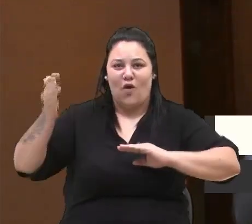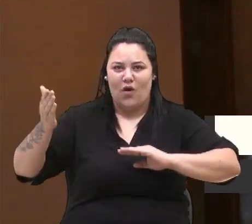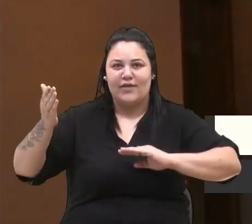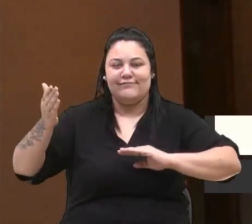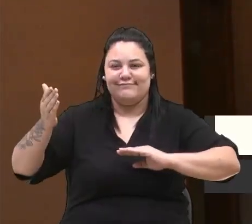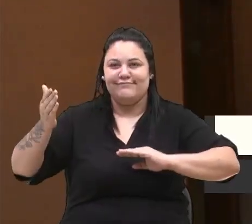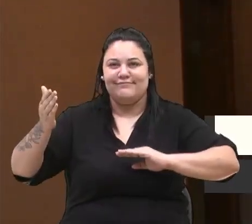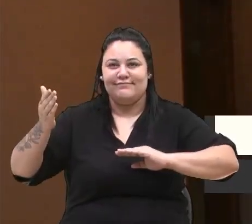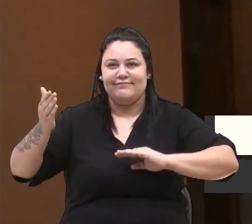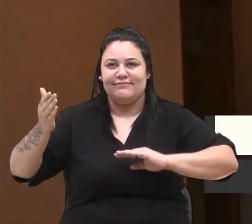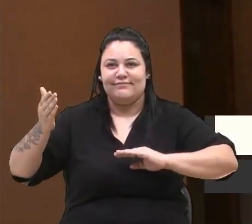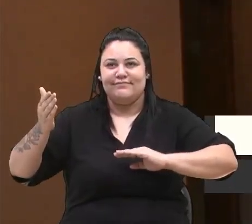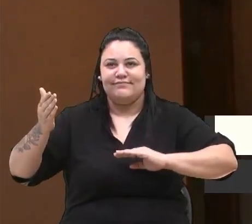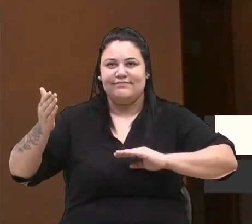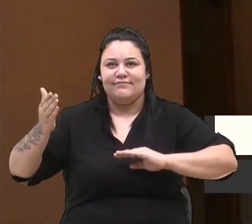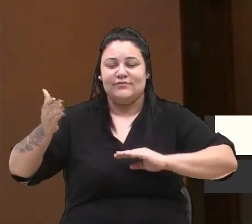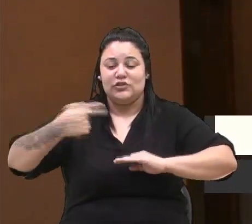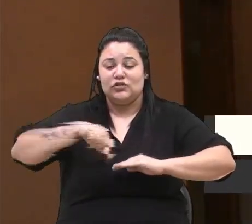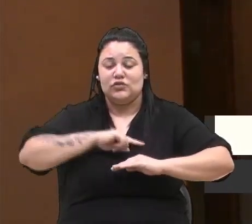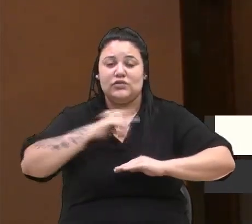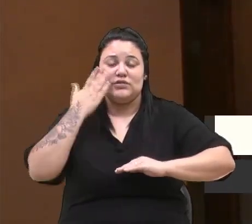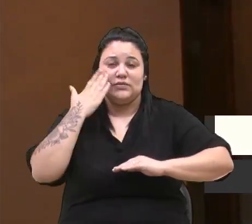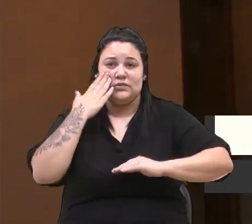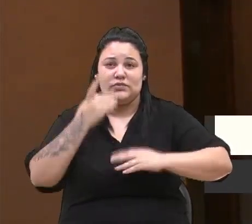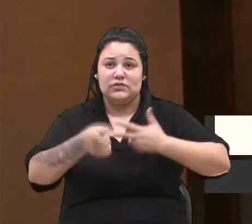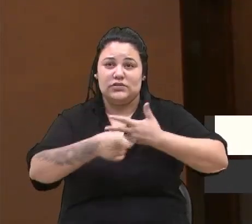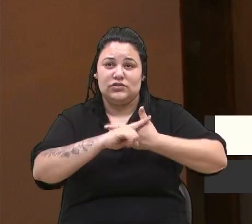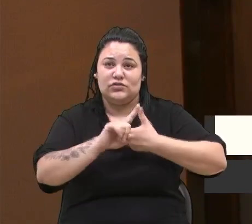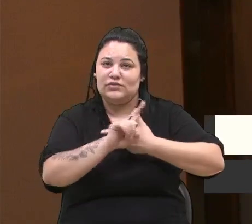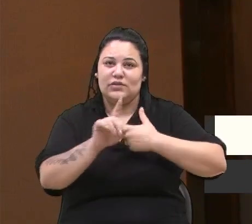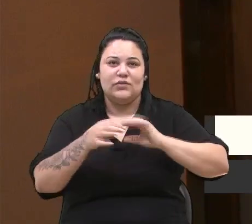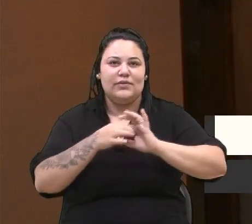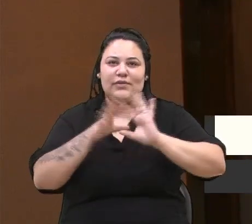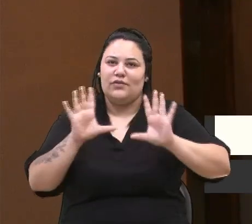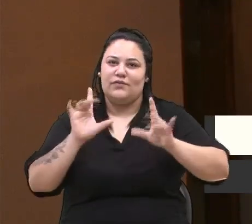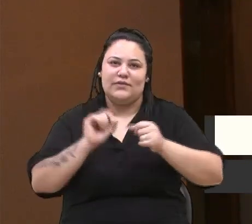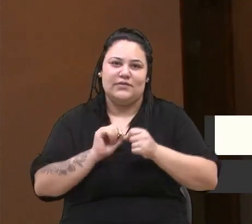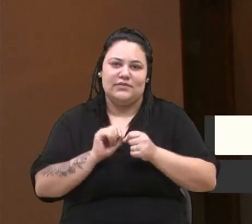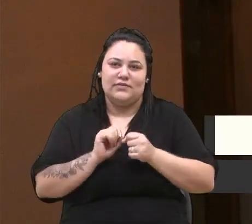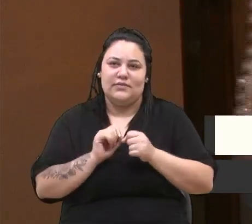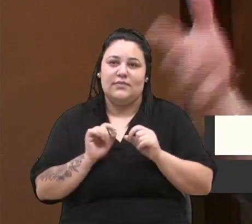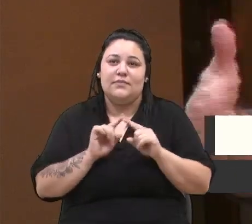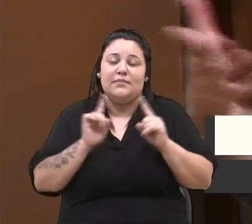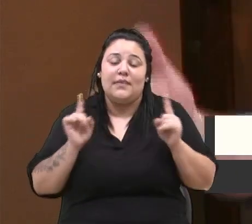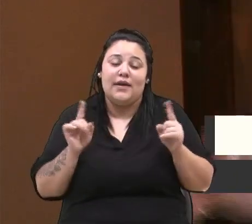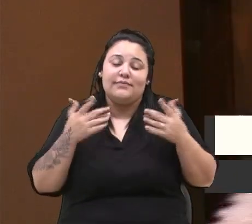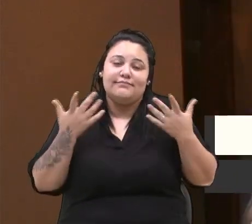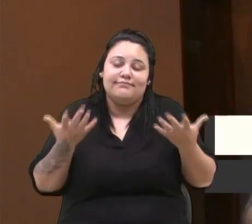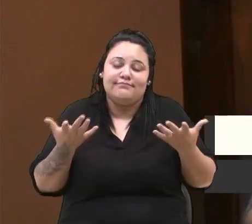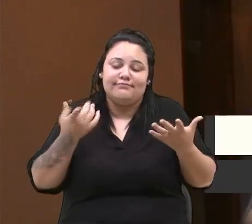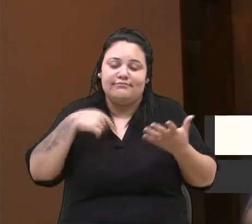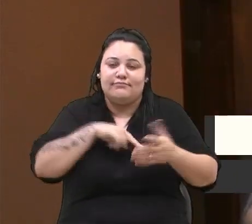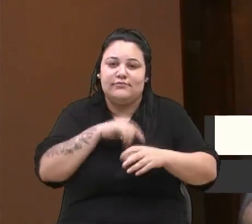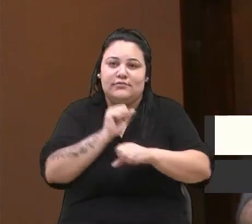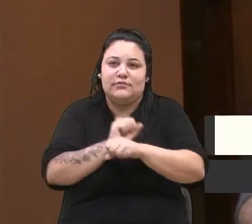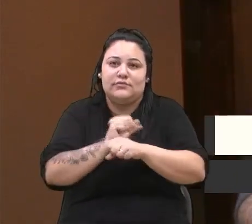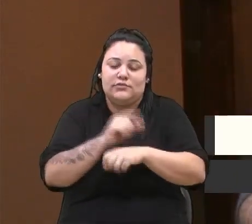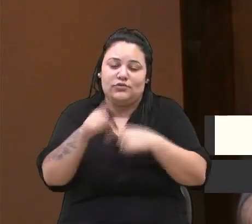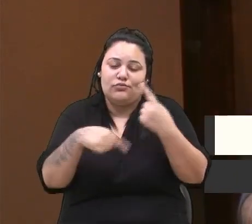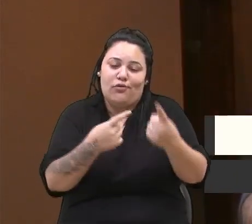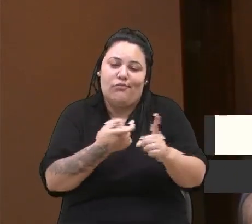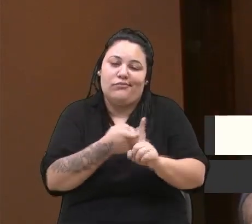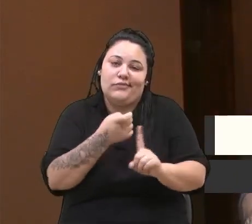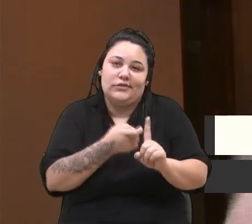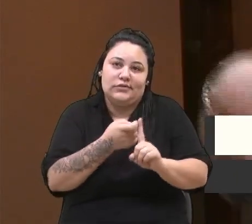que chegou ao nosso conhecimento, que o Executivo não permitiu que isso fosse feito. Mas, enfim, esperamos que nos próximos meses